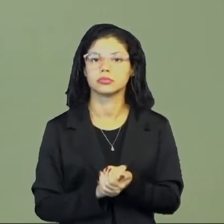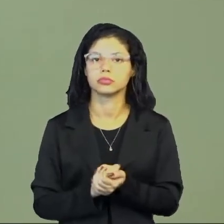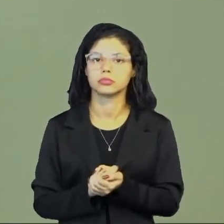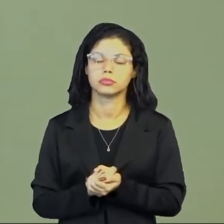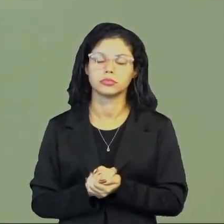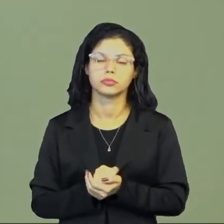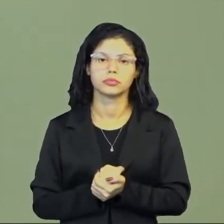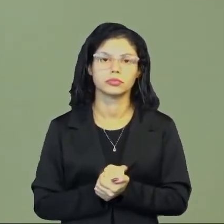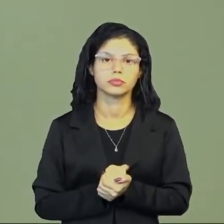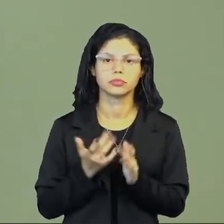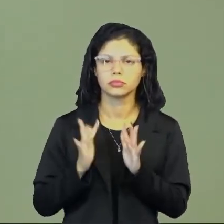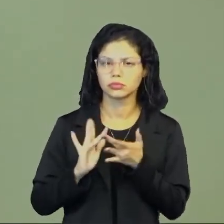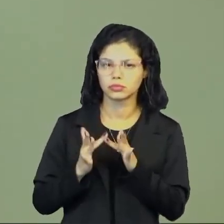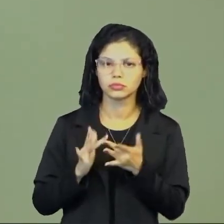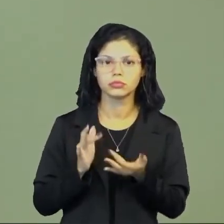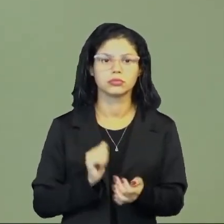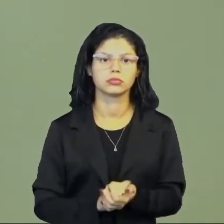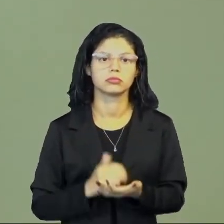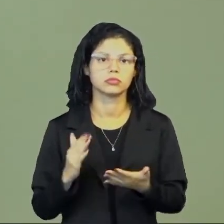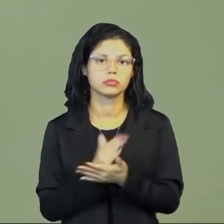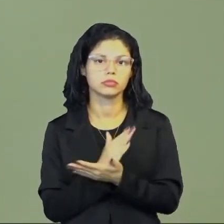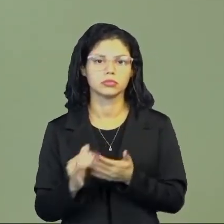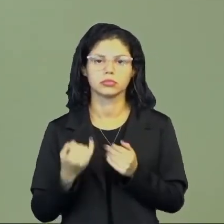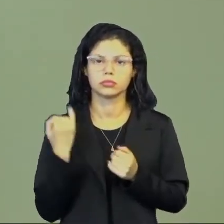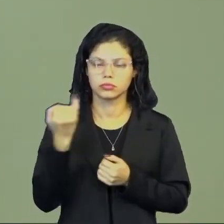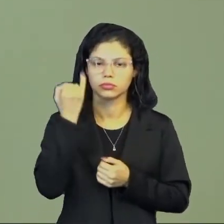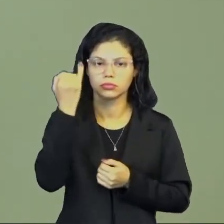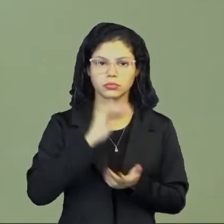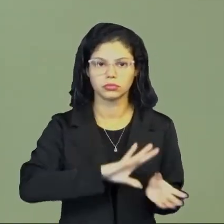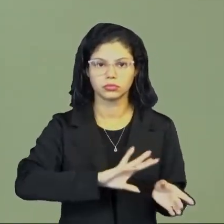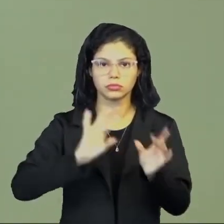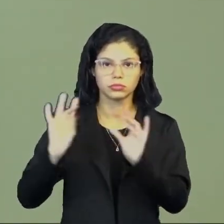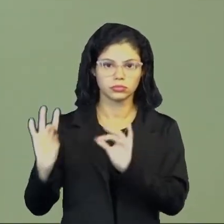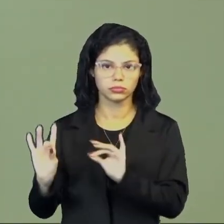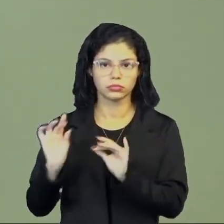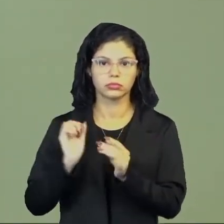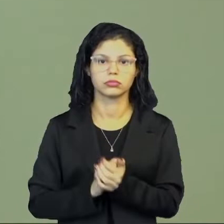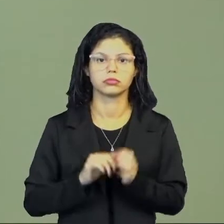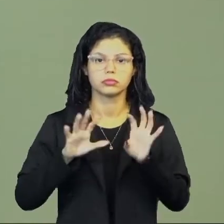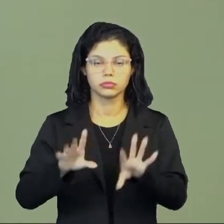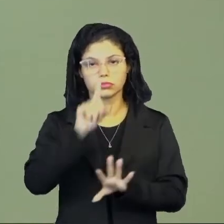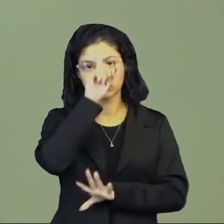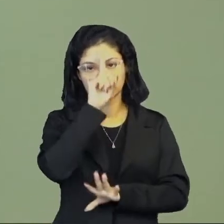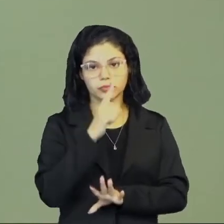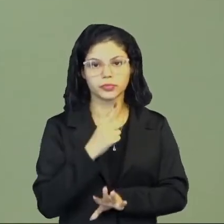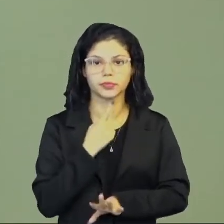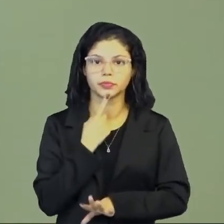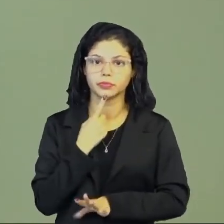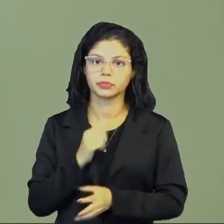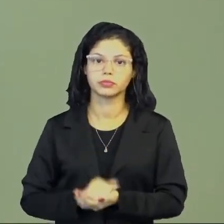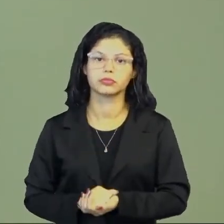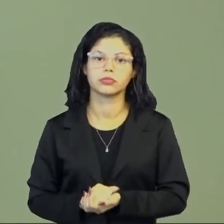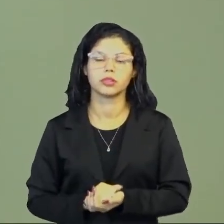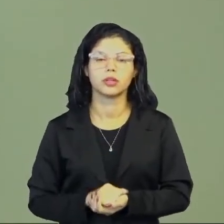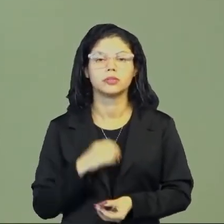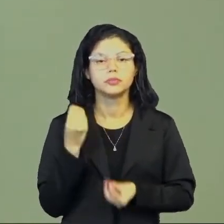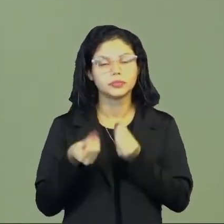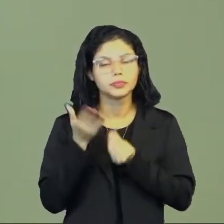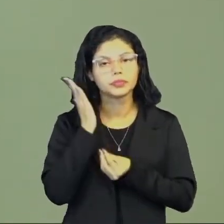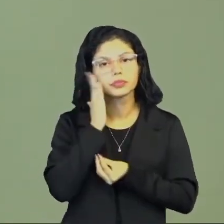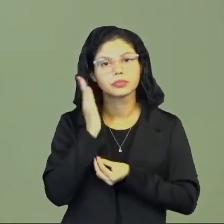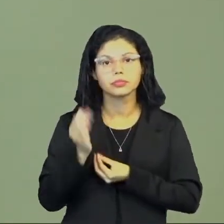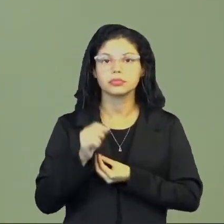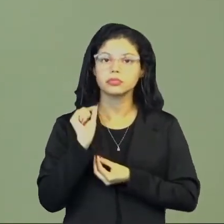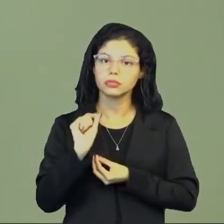ser tocado, né? Era algo sagrado. Então ele trouxe à cena naquele momento a concepção, né,